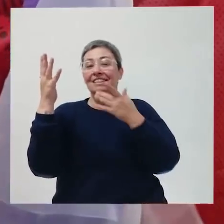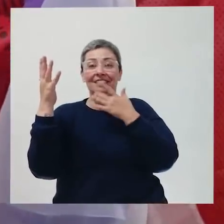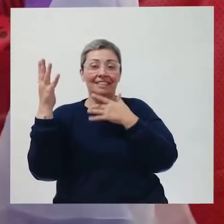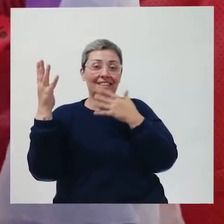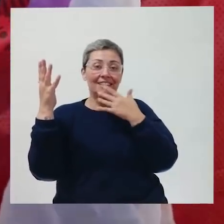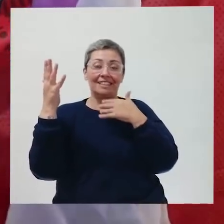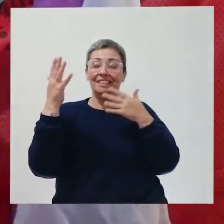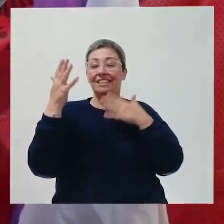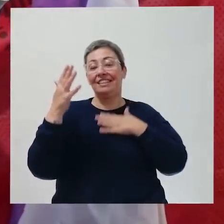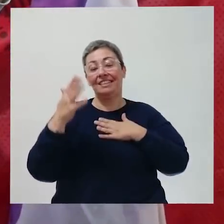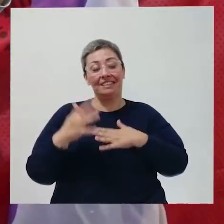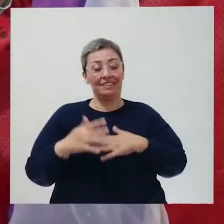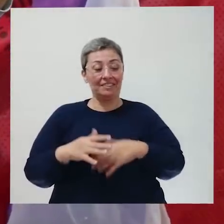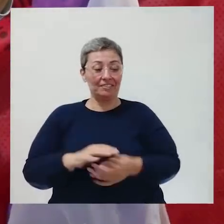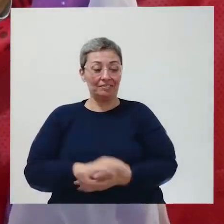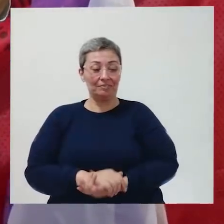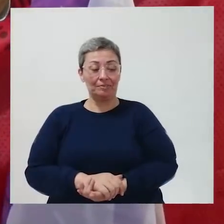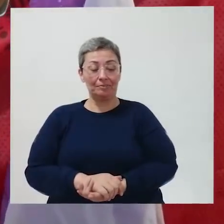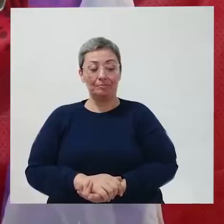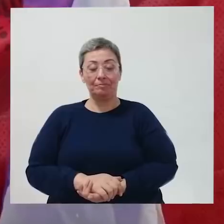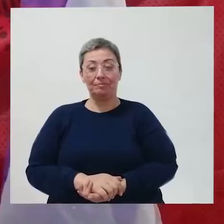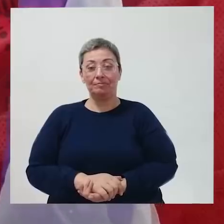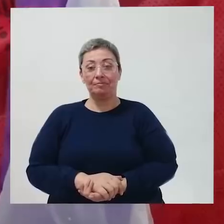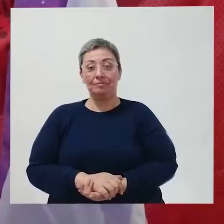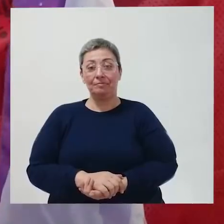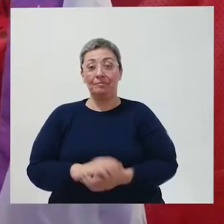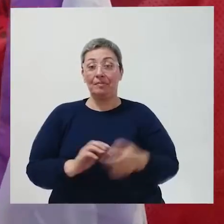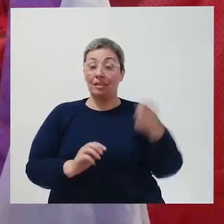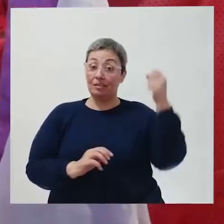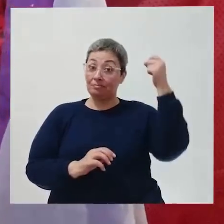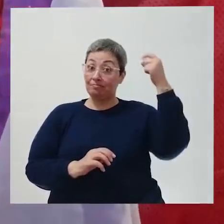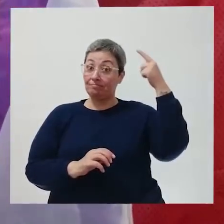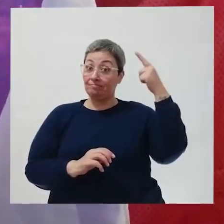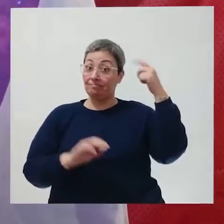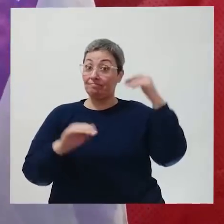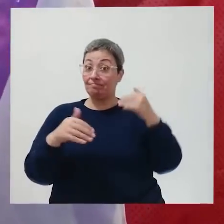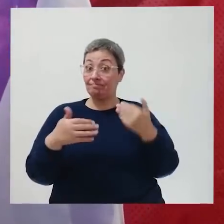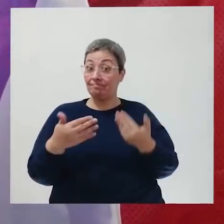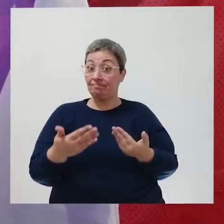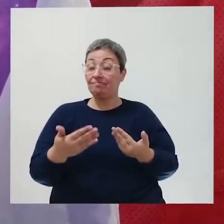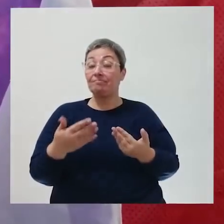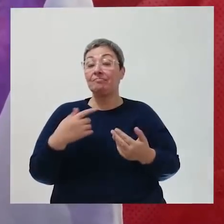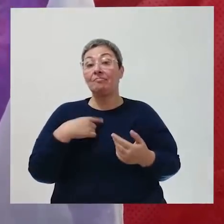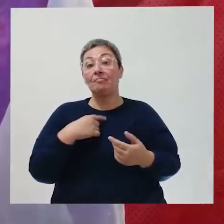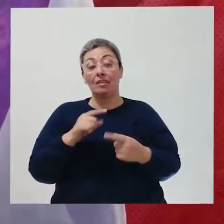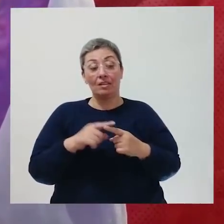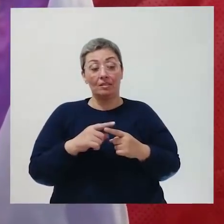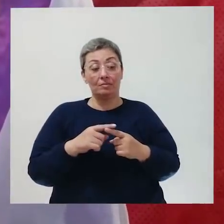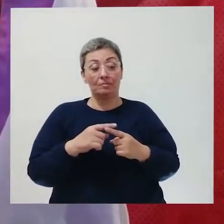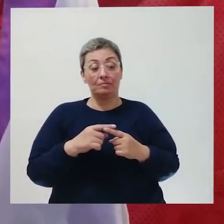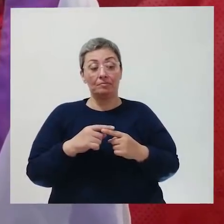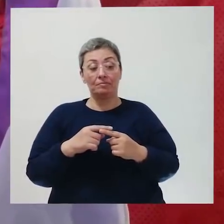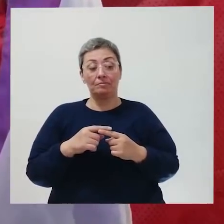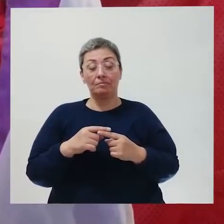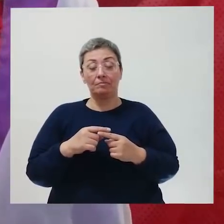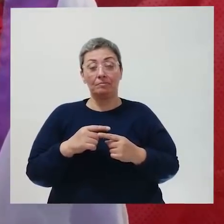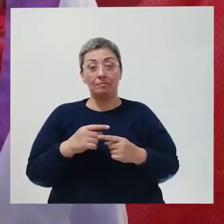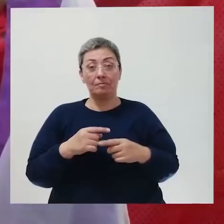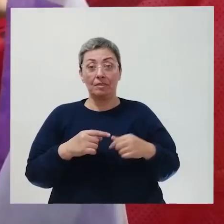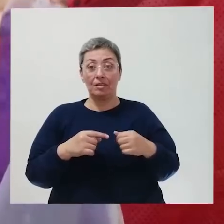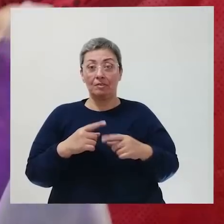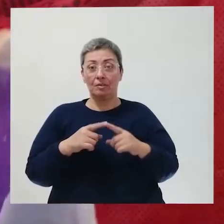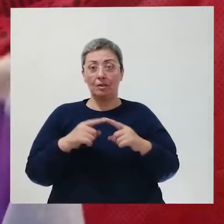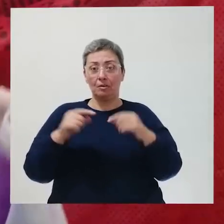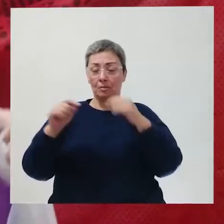para descansar. O sol então saiu de trás